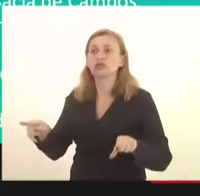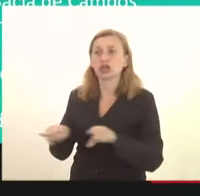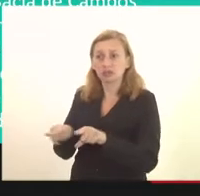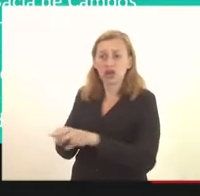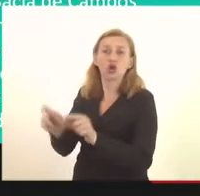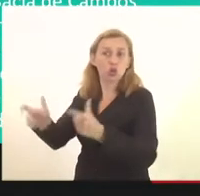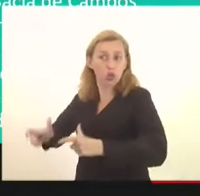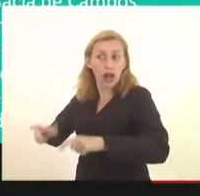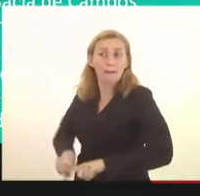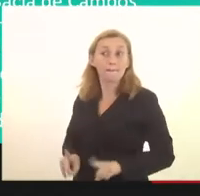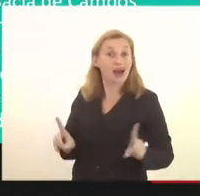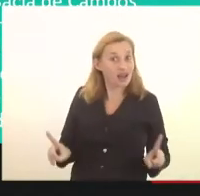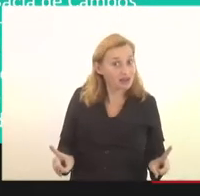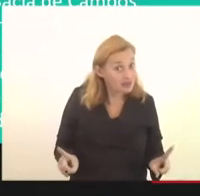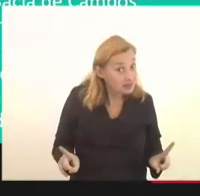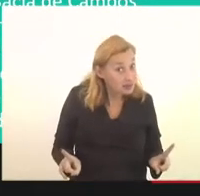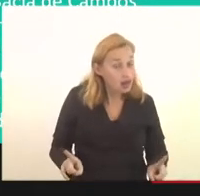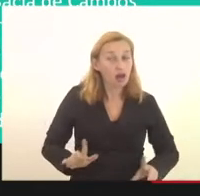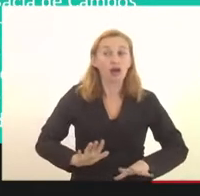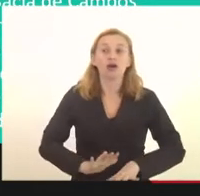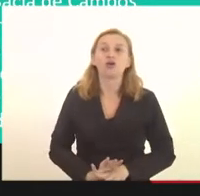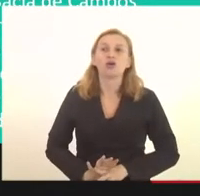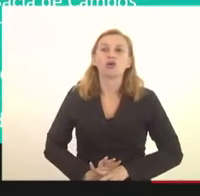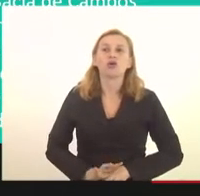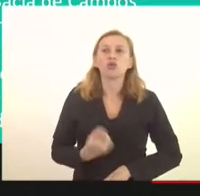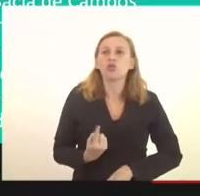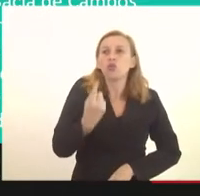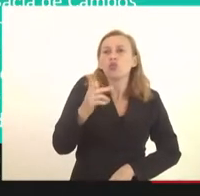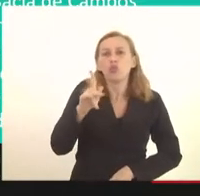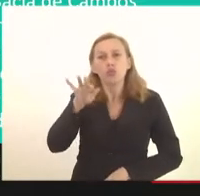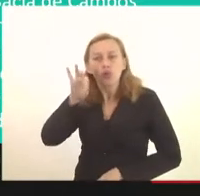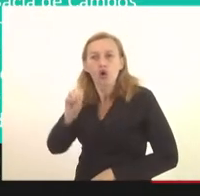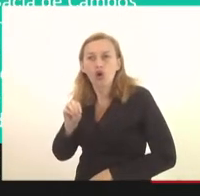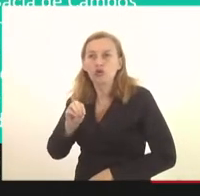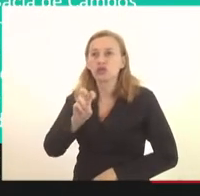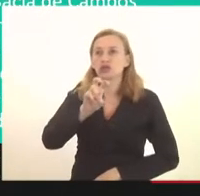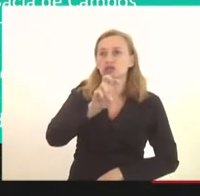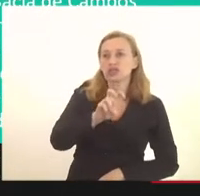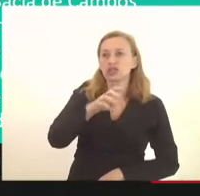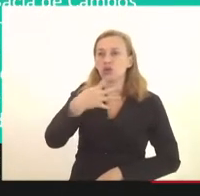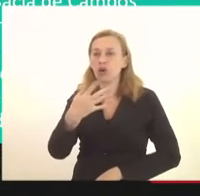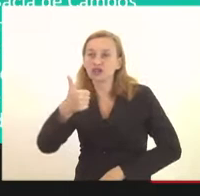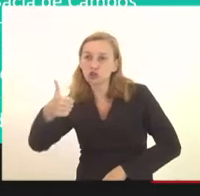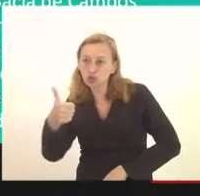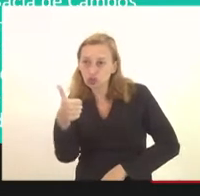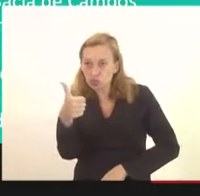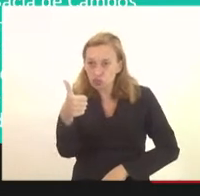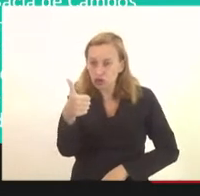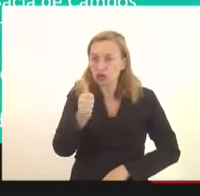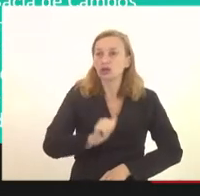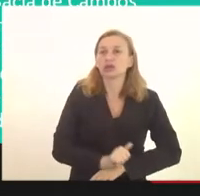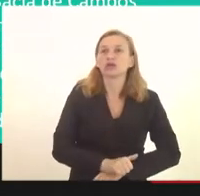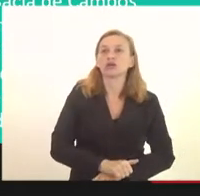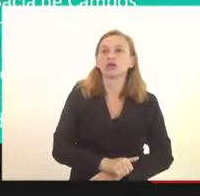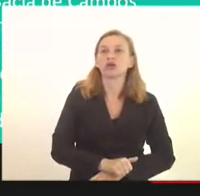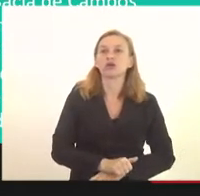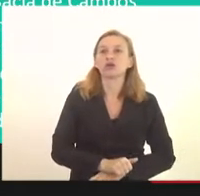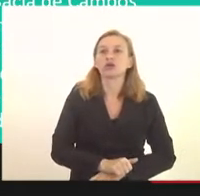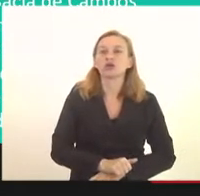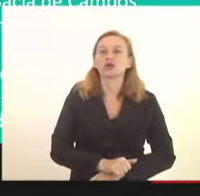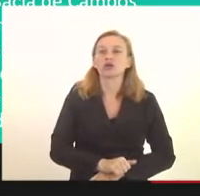apesar disso, o bloco 541, que a gente tem no começo dois poços, os